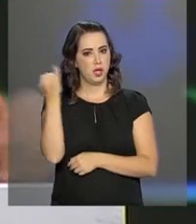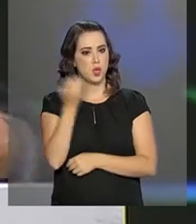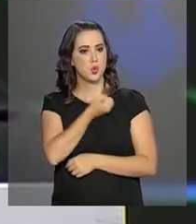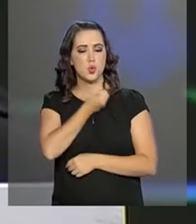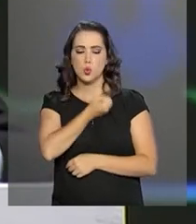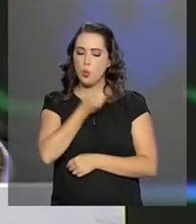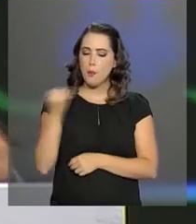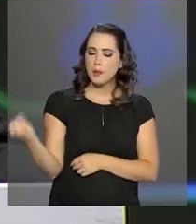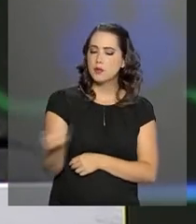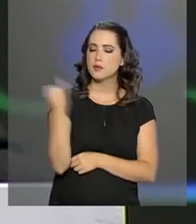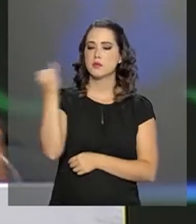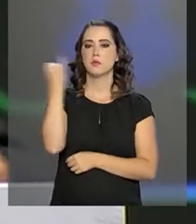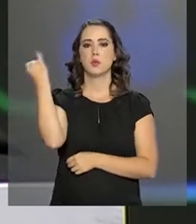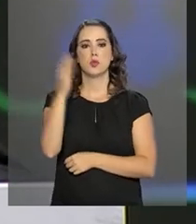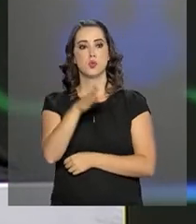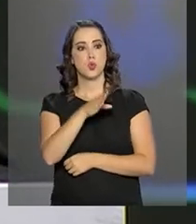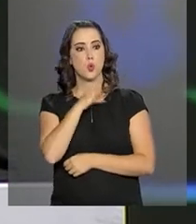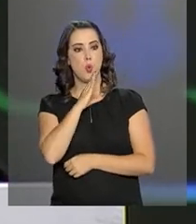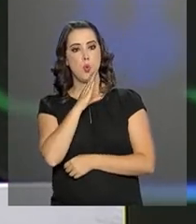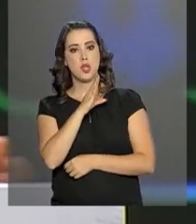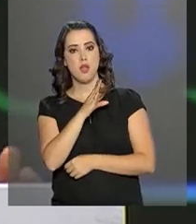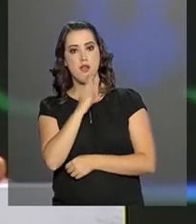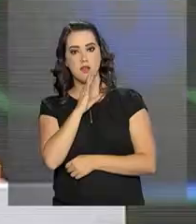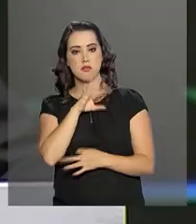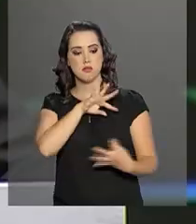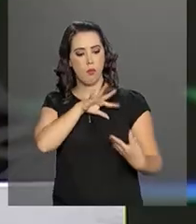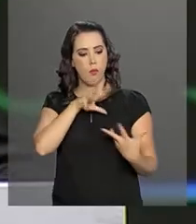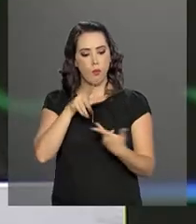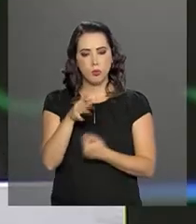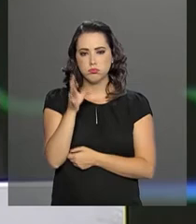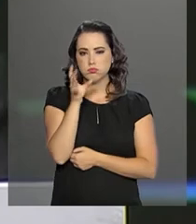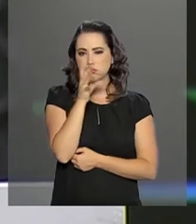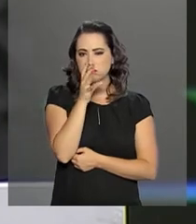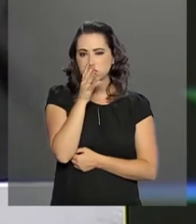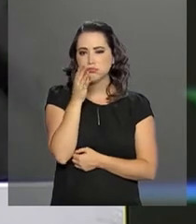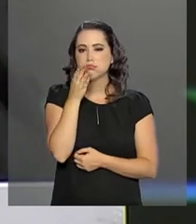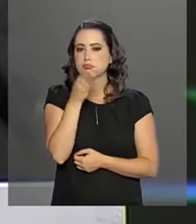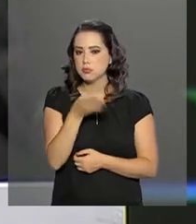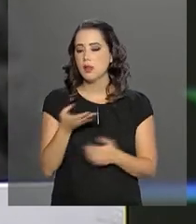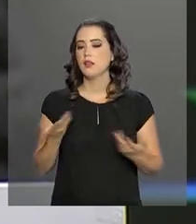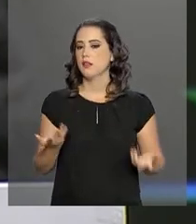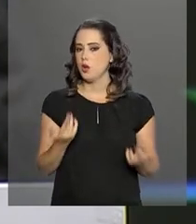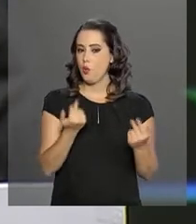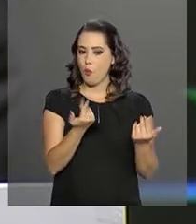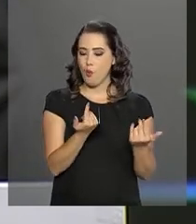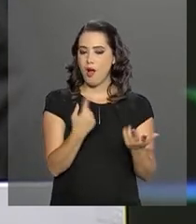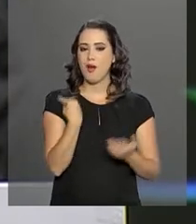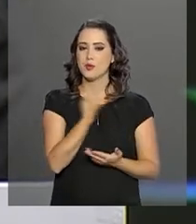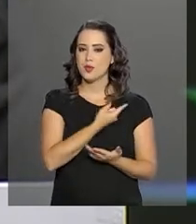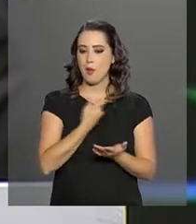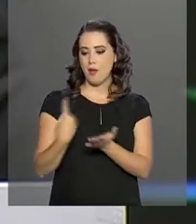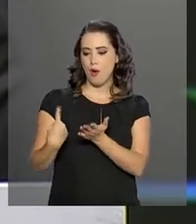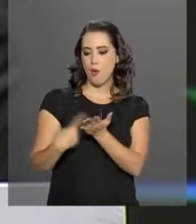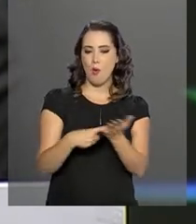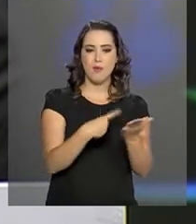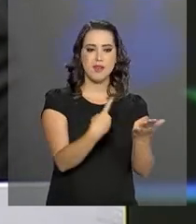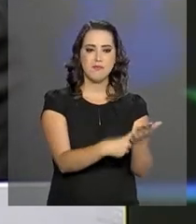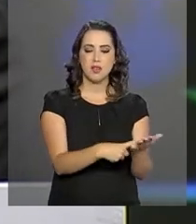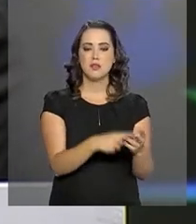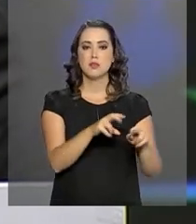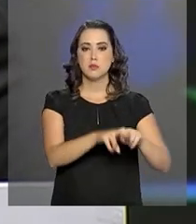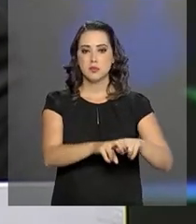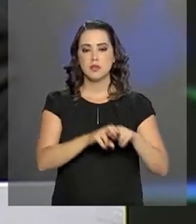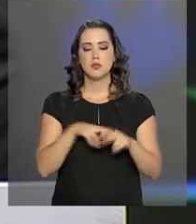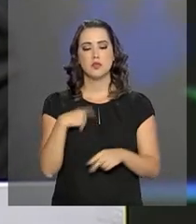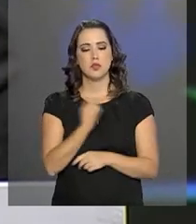relevantíssimos, reconhecidos internacionalmente, e de igual maneira recebia cumprimentos por aquilo